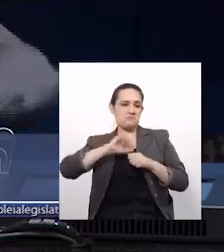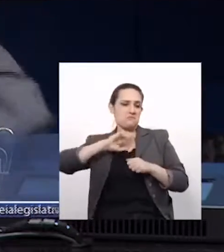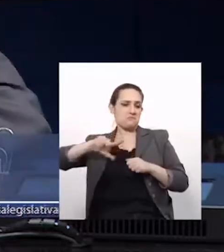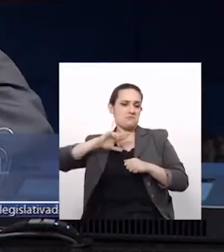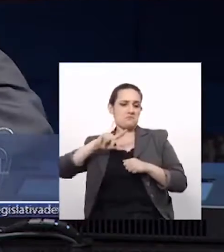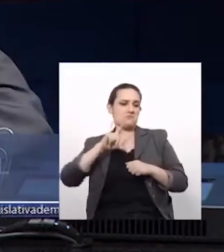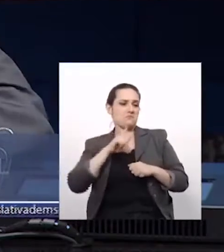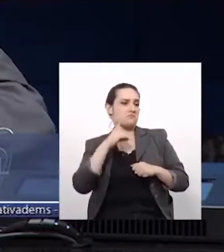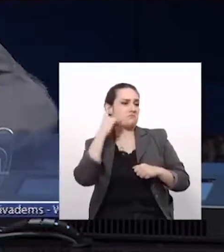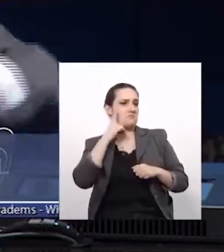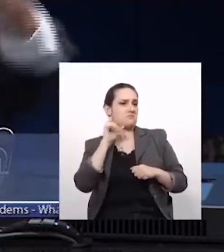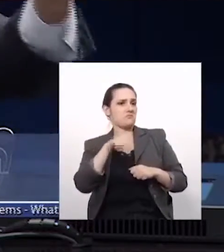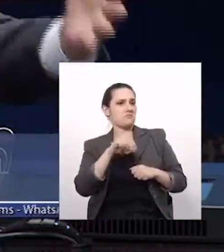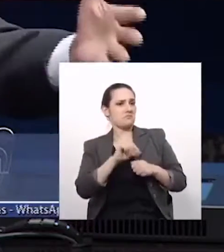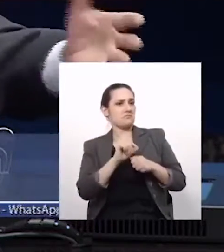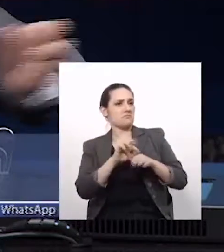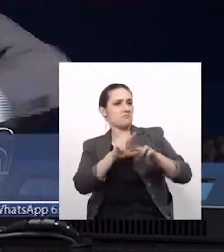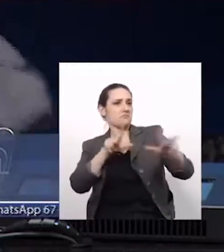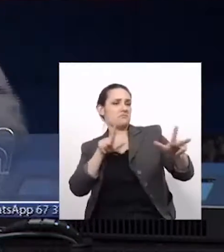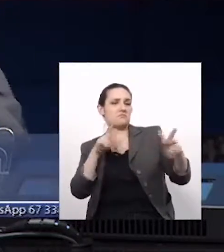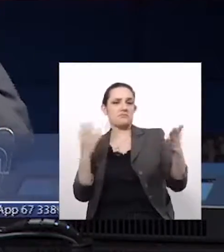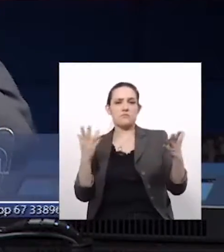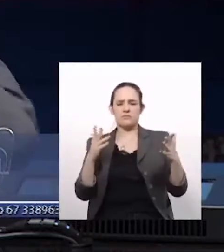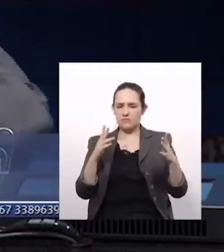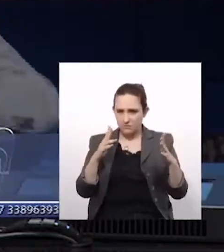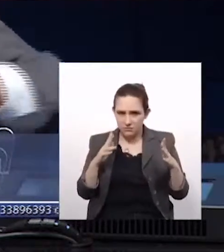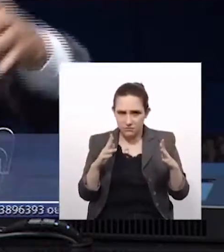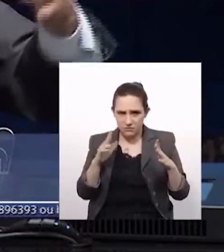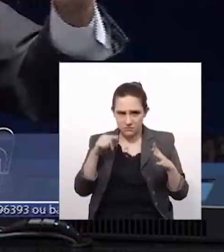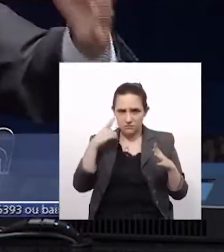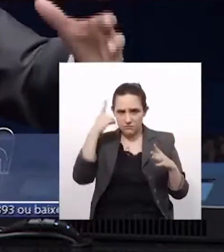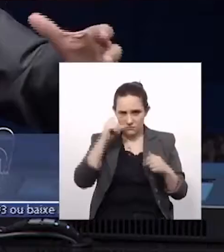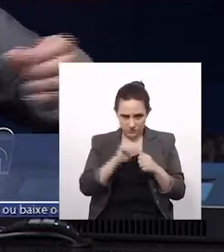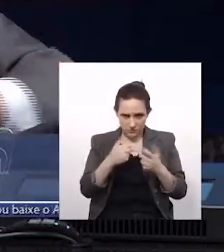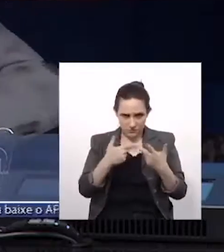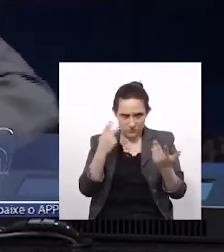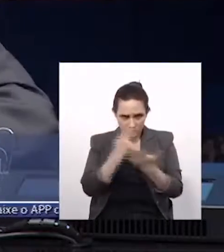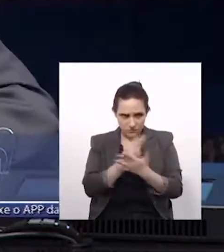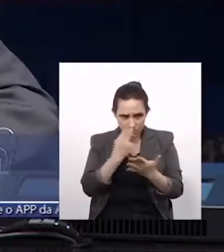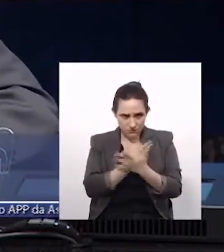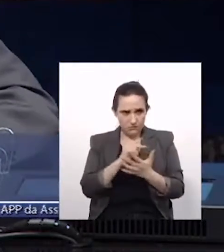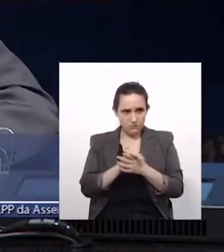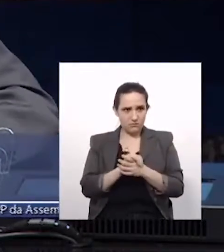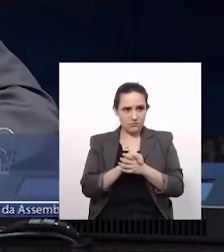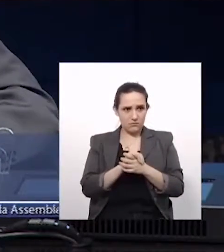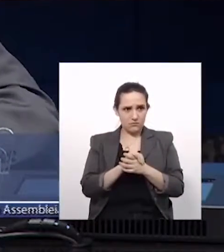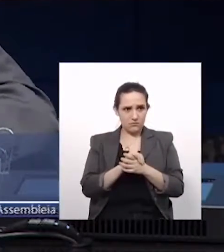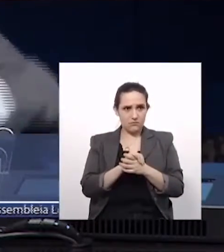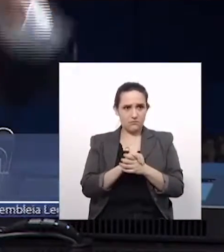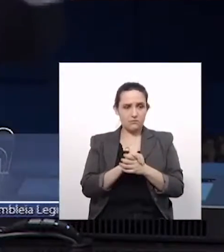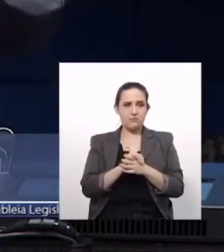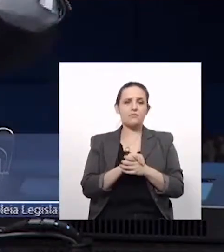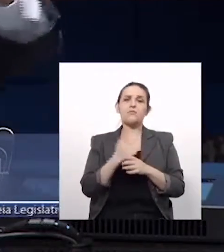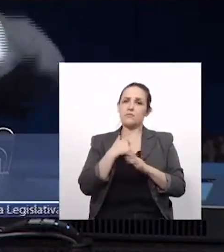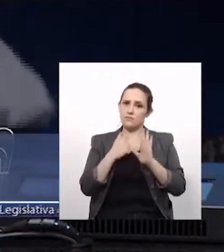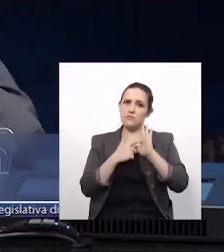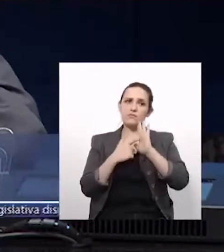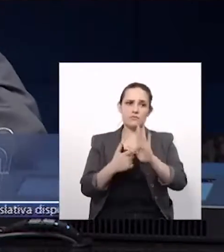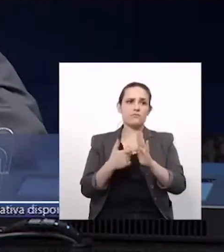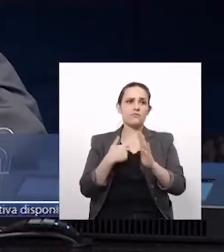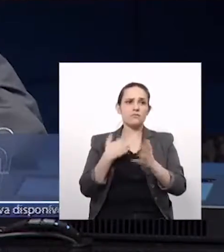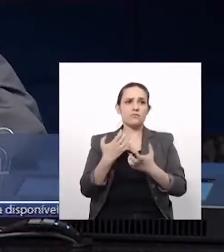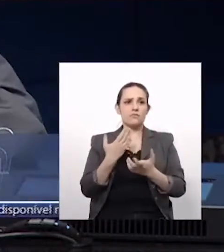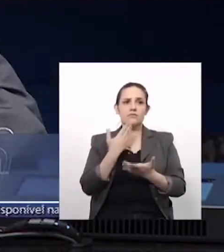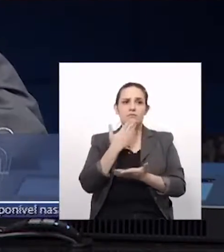faz coisa que ele não faz. Para deputado fazer coisa que ele não faz, então o deputado aqui está fazendo coisa errada. Eu vou pegar os anais da casa e vou fazer um